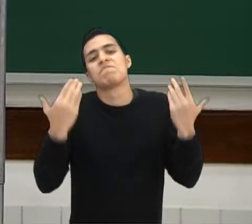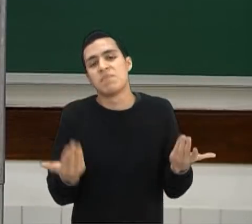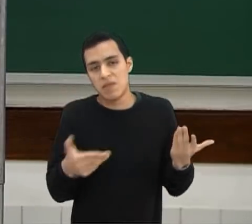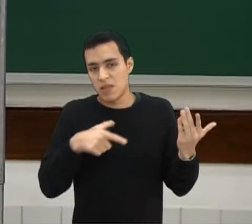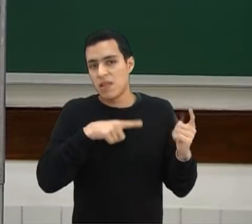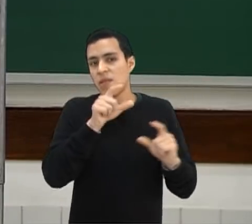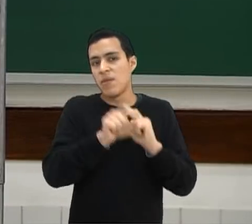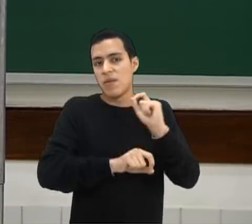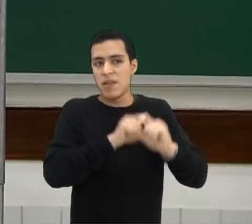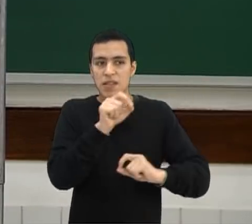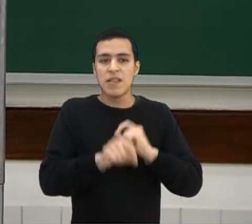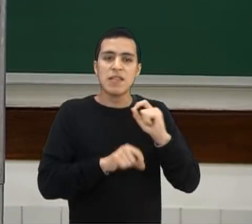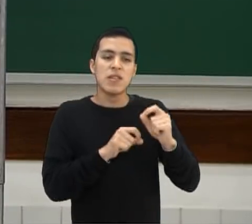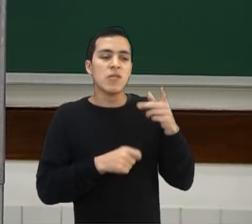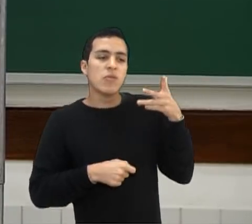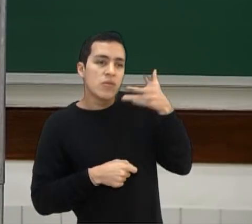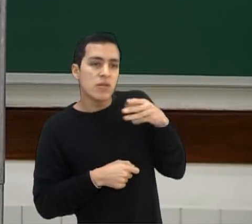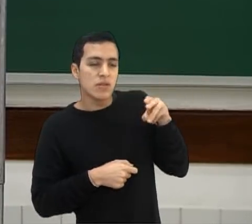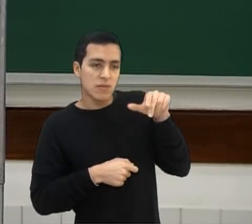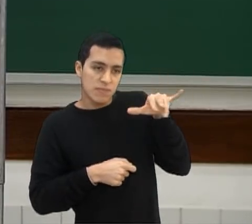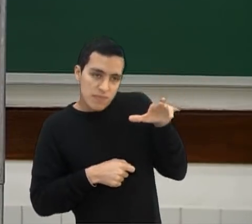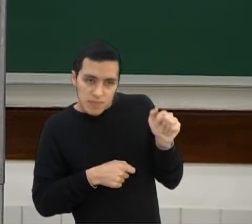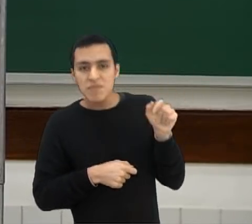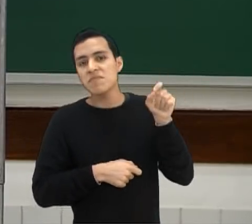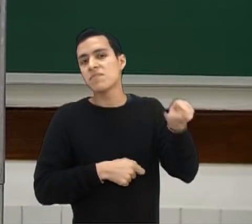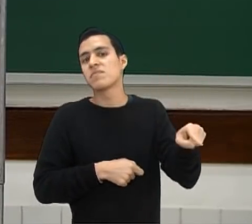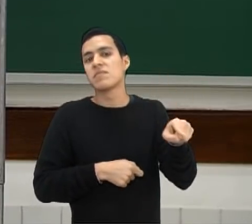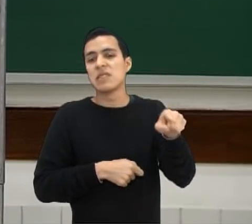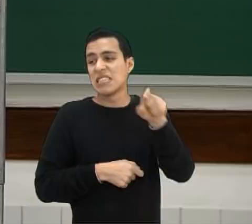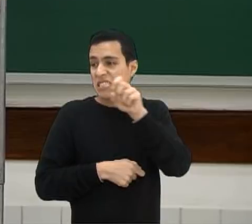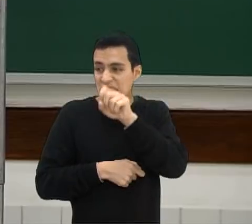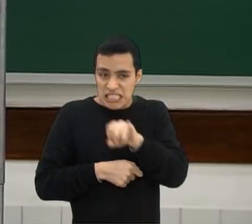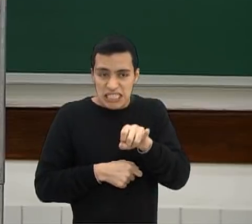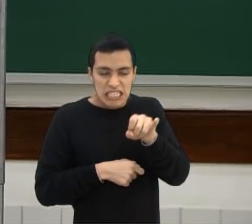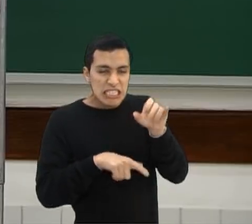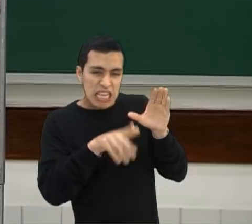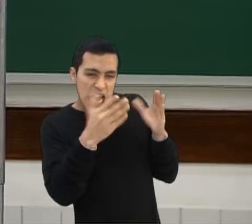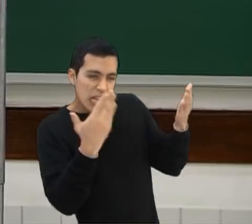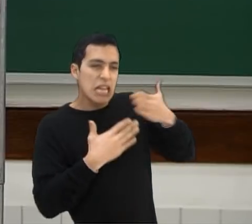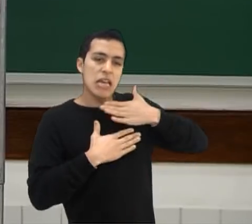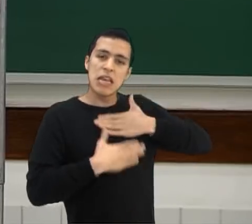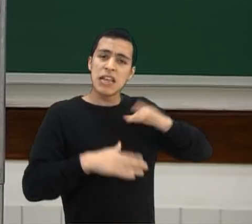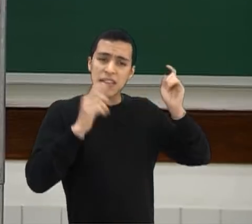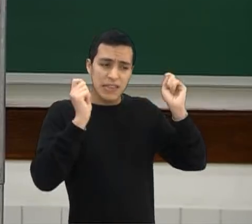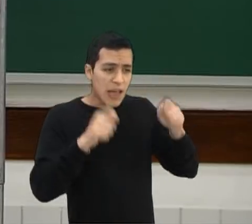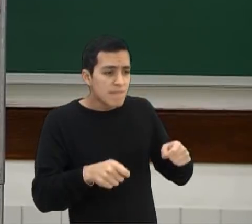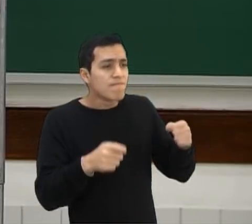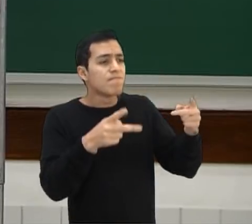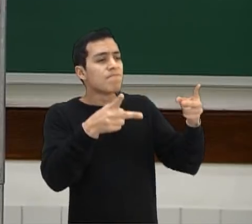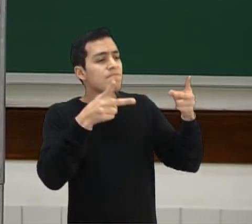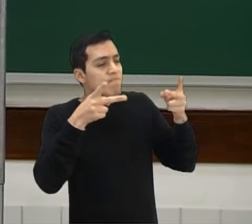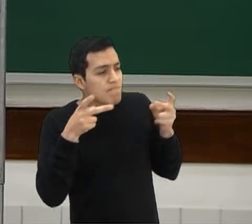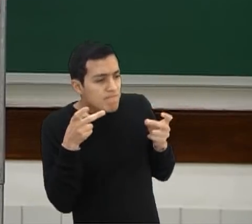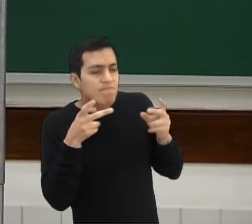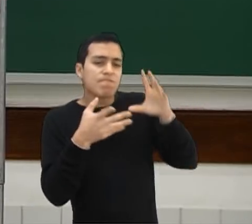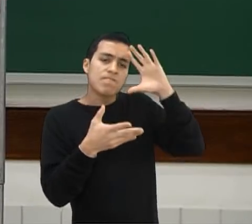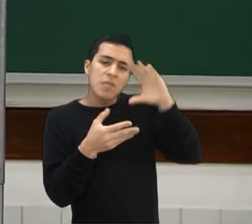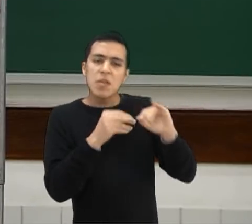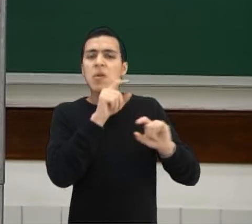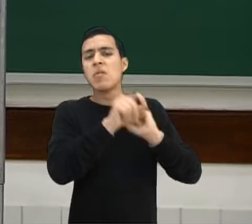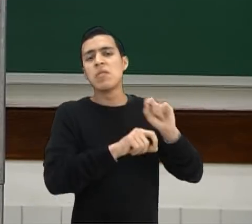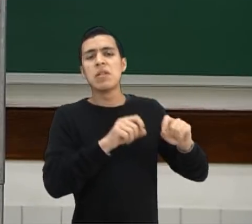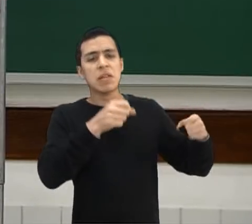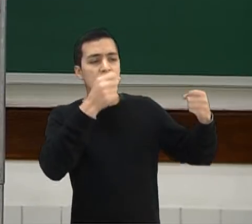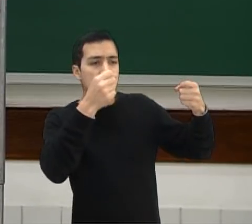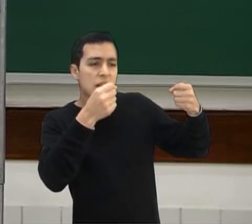tem aqui a fala da Maria, que se a gente analisa com calma, a gente consegue sim compreender tudo o que ela está